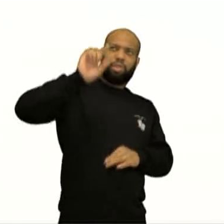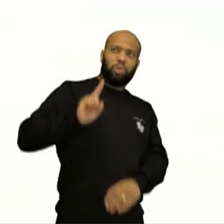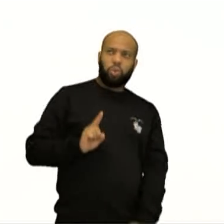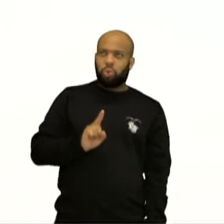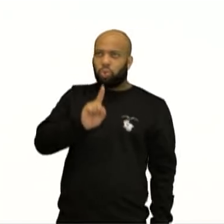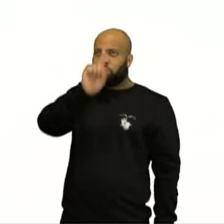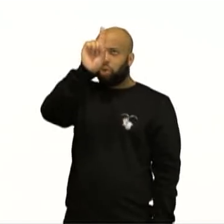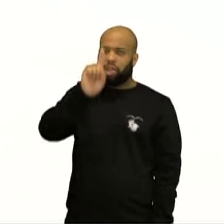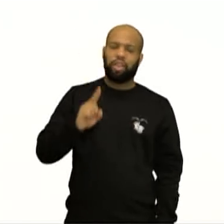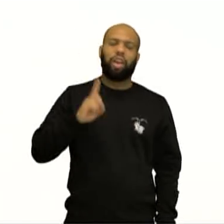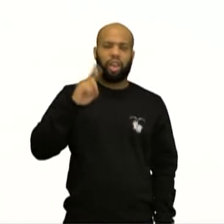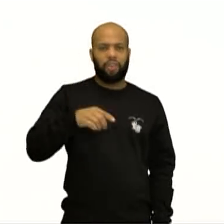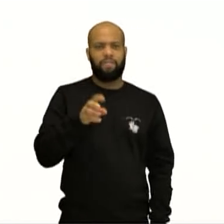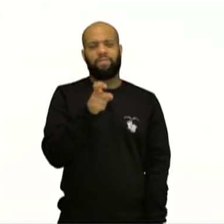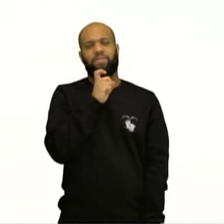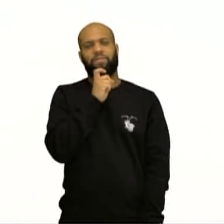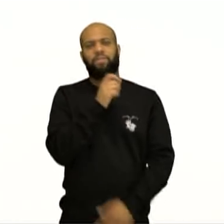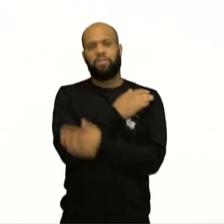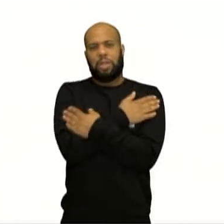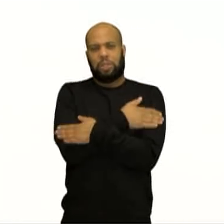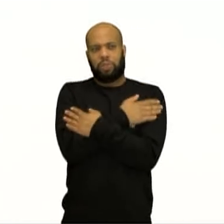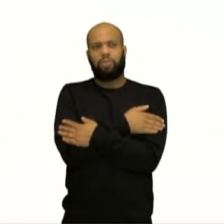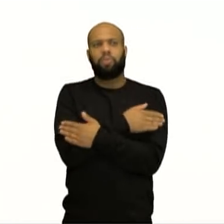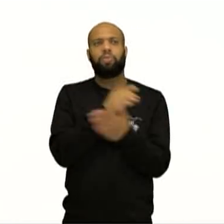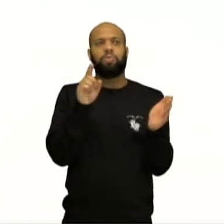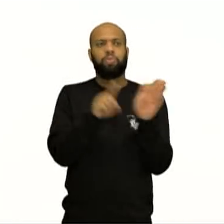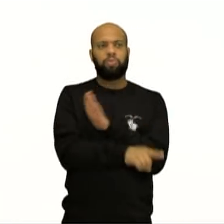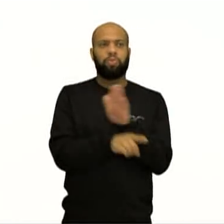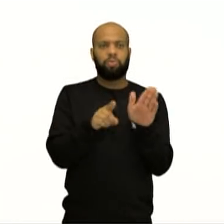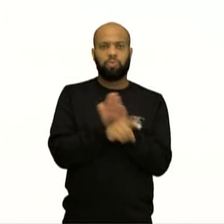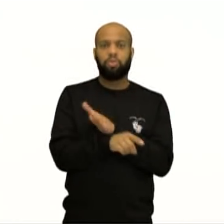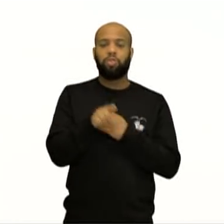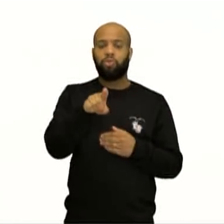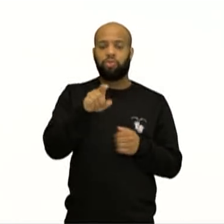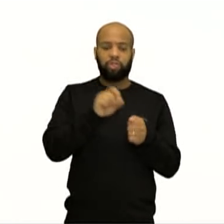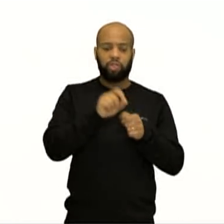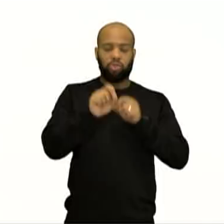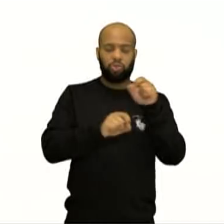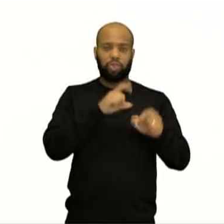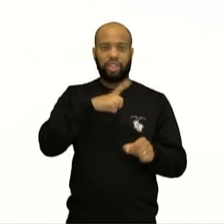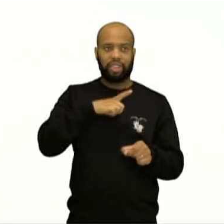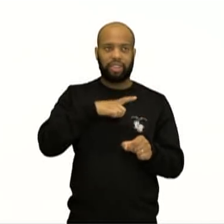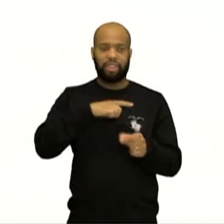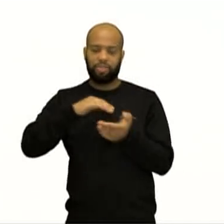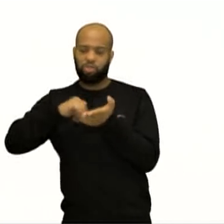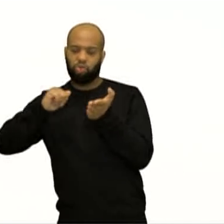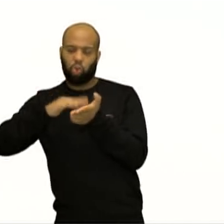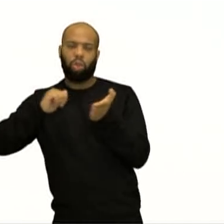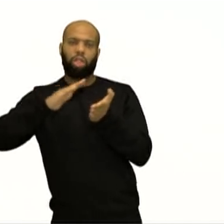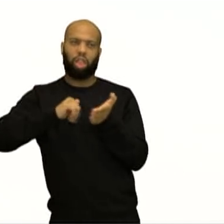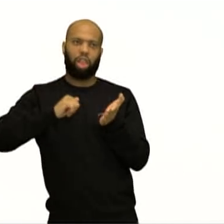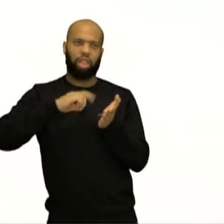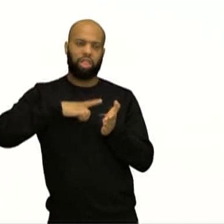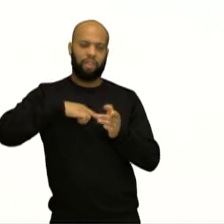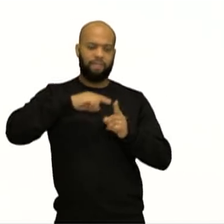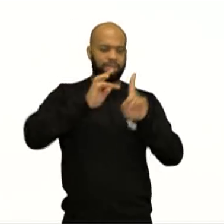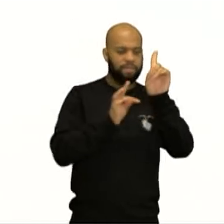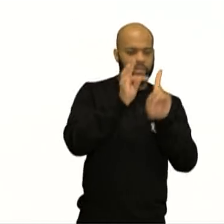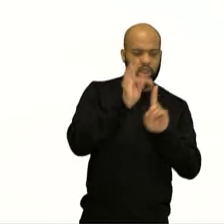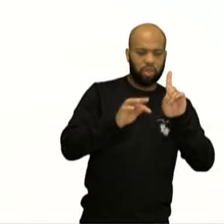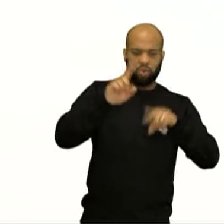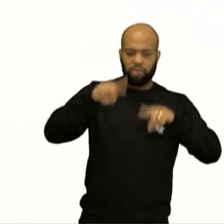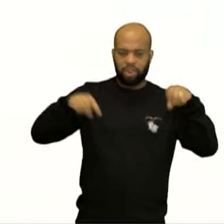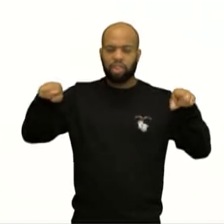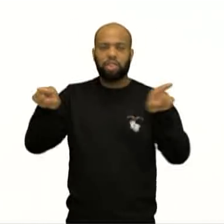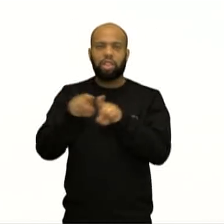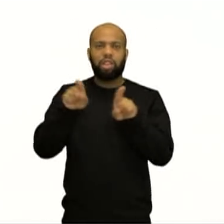é muito gelado. Aí o exercício pede, então, que você calcule a variação de temperatura e a